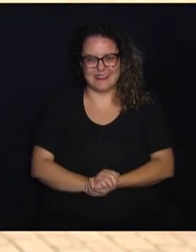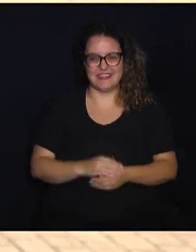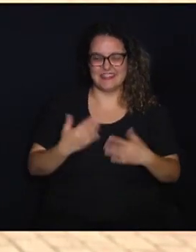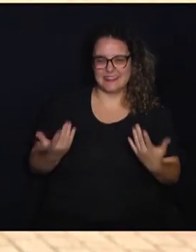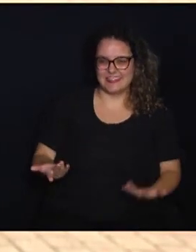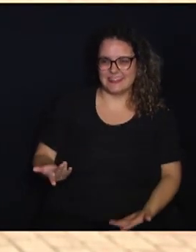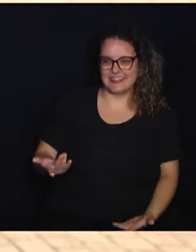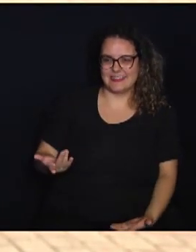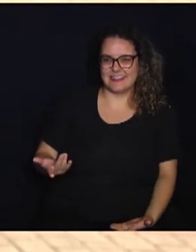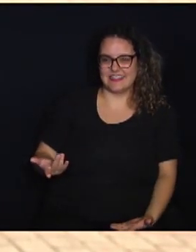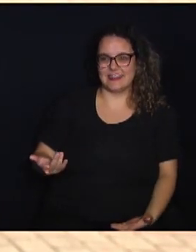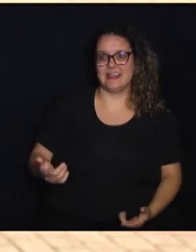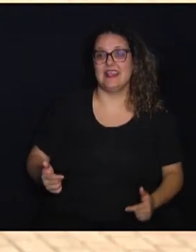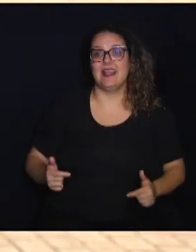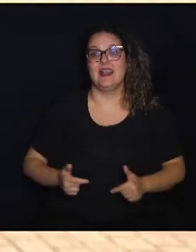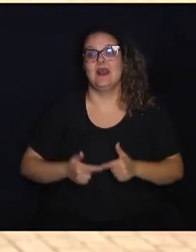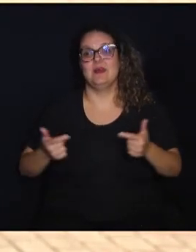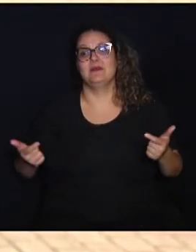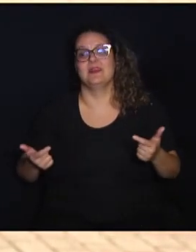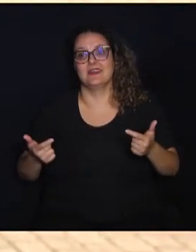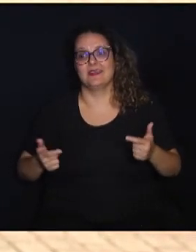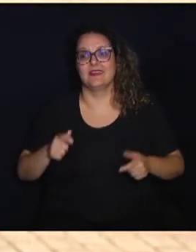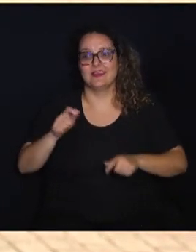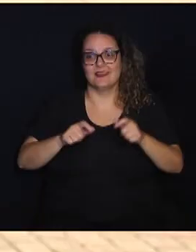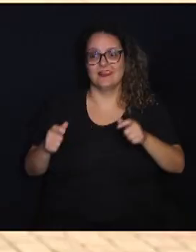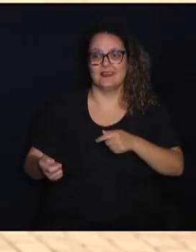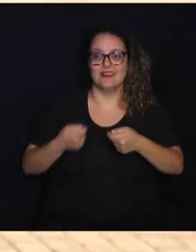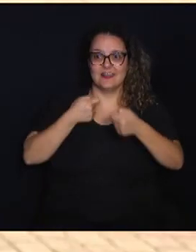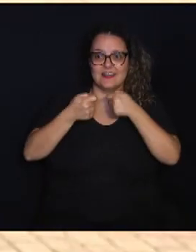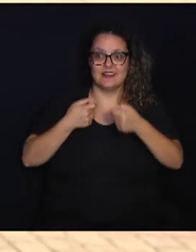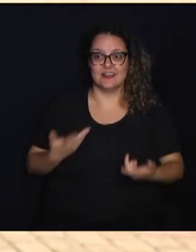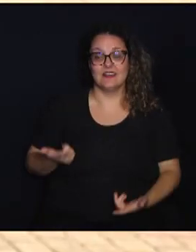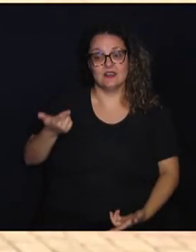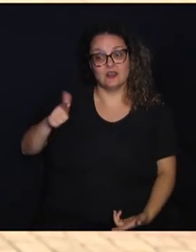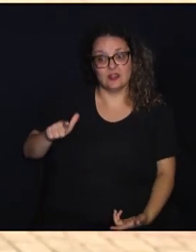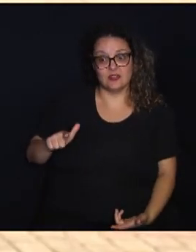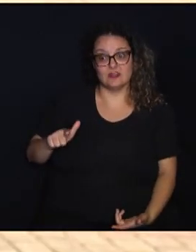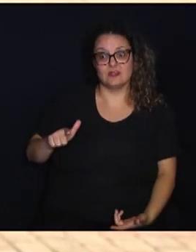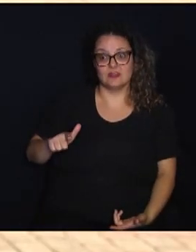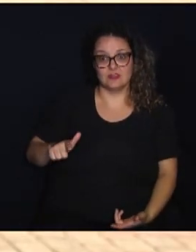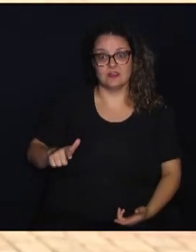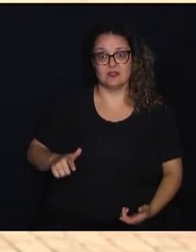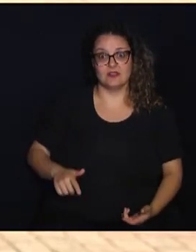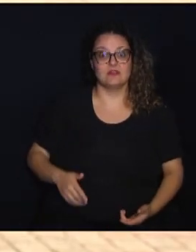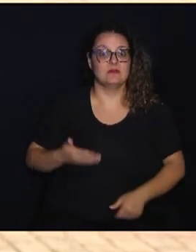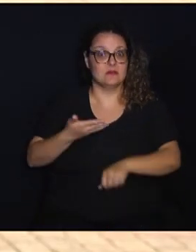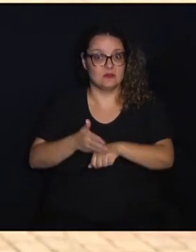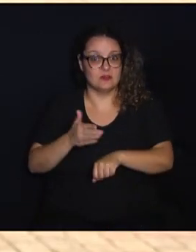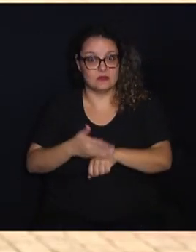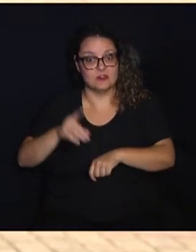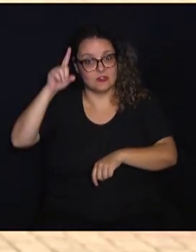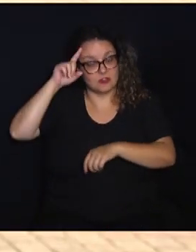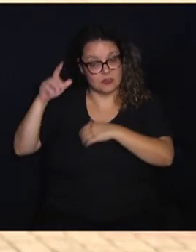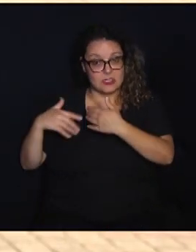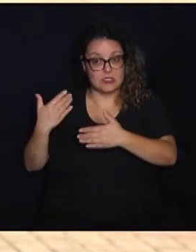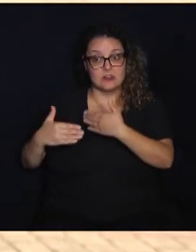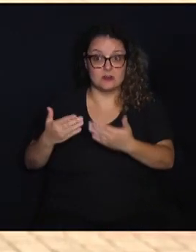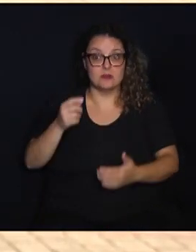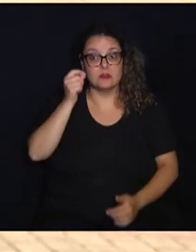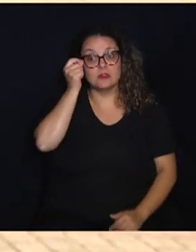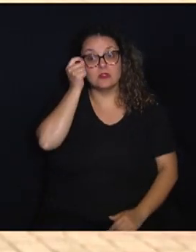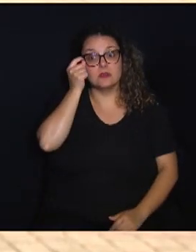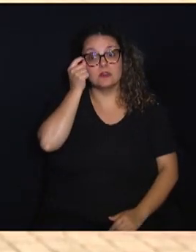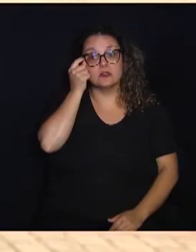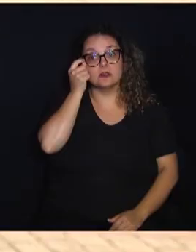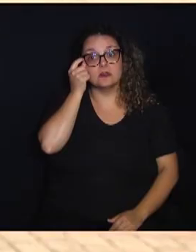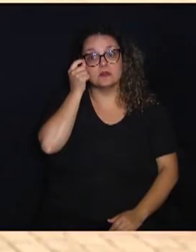viu só, a maioria das pessoas entrevistadas mantém a constância, ou seja, elas treinam todos os dias, né, já